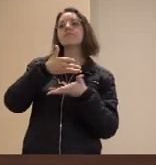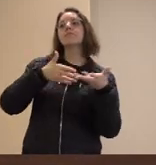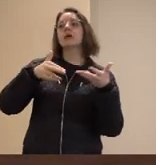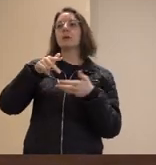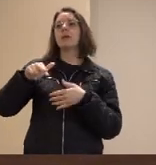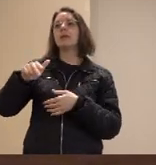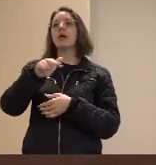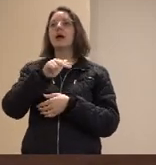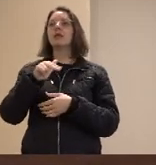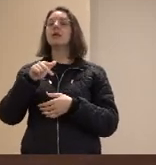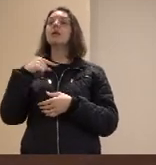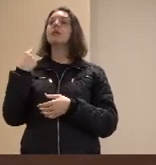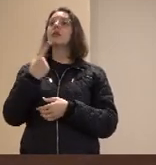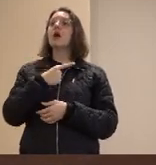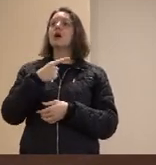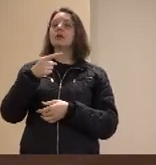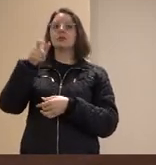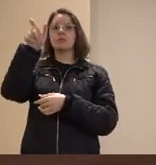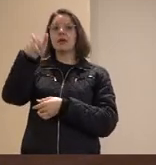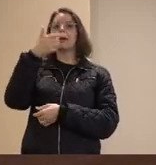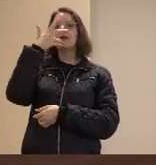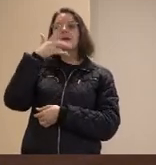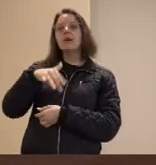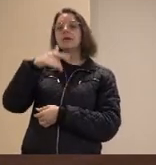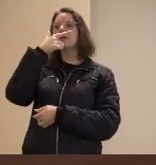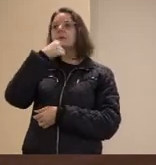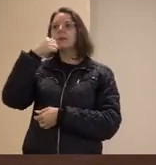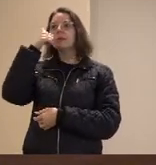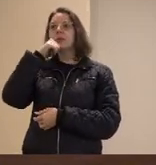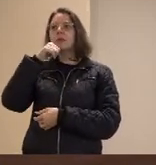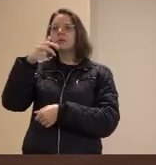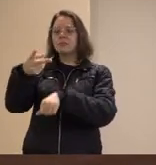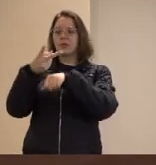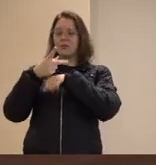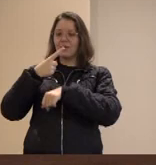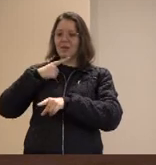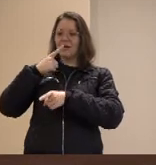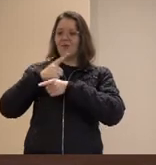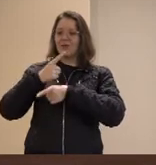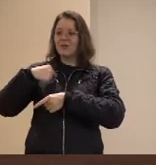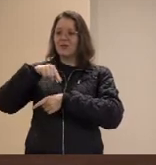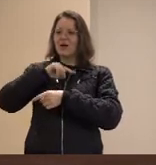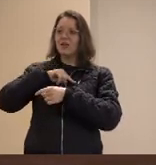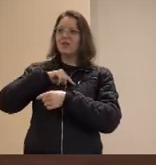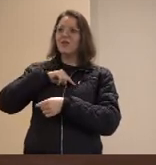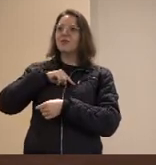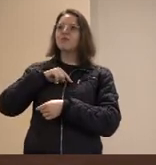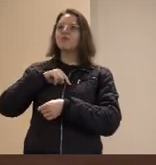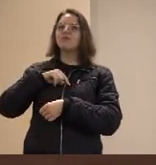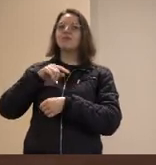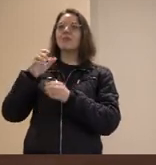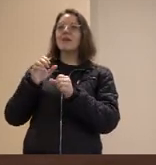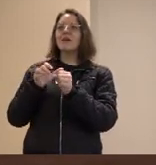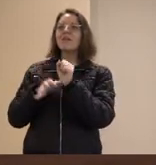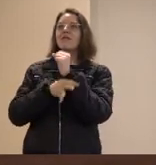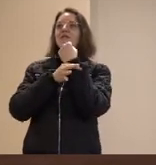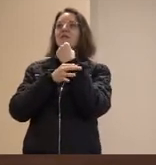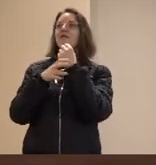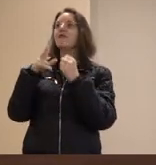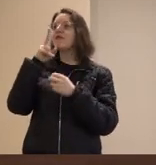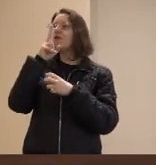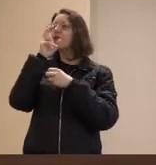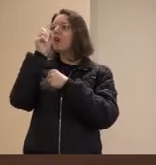encontrem em nós também um porto seguro, que nós possamos lutar por eles e, acima de